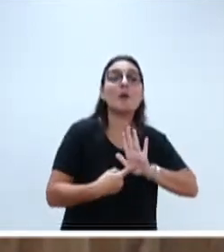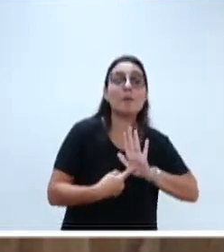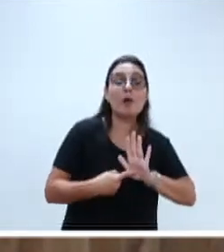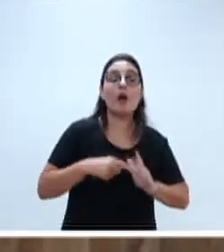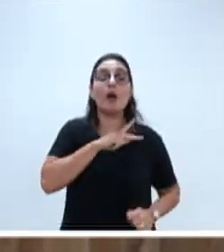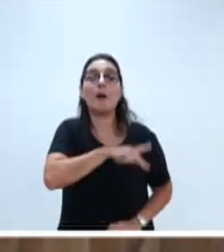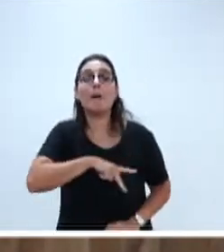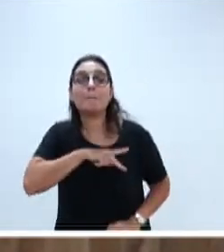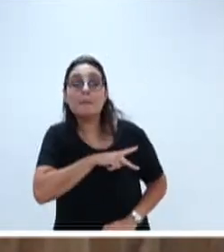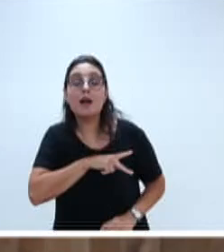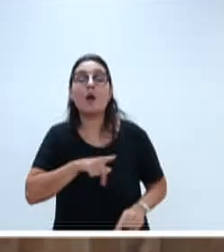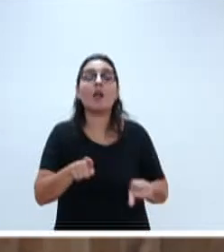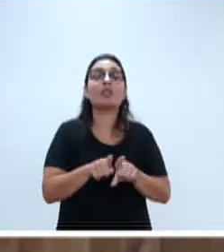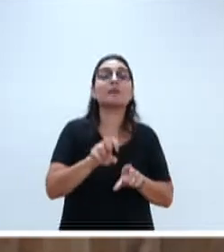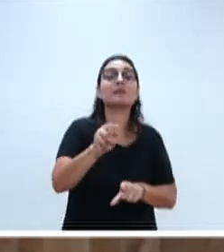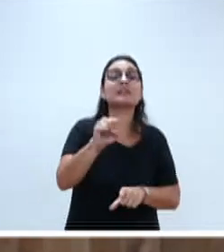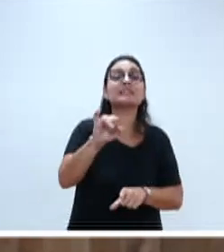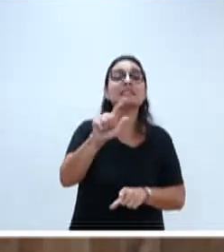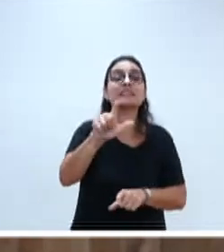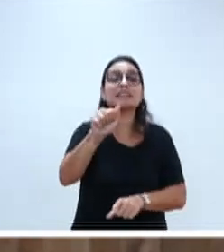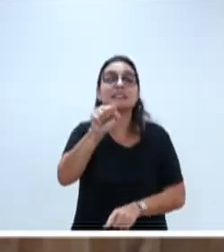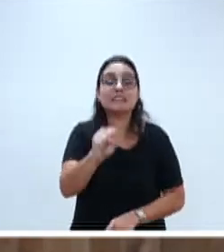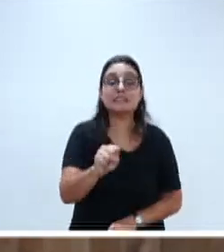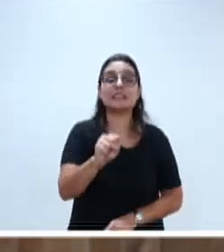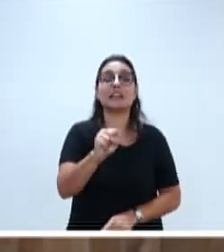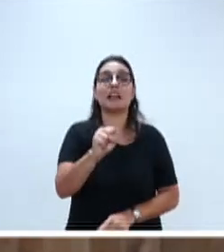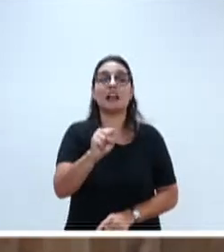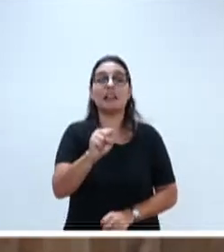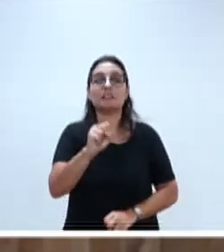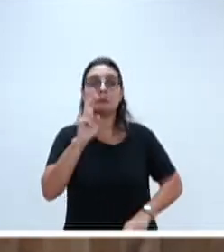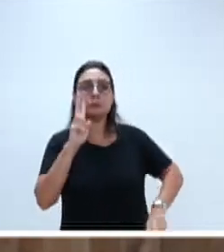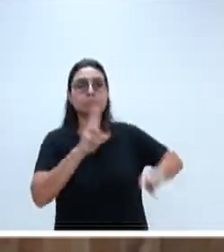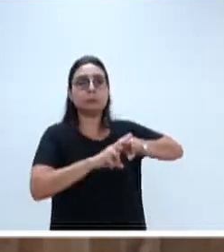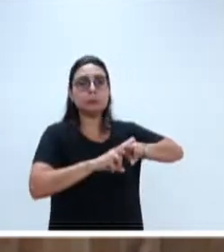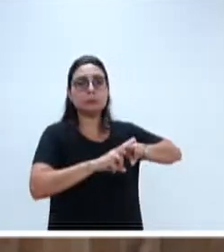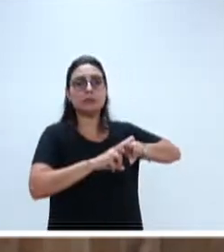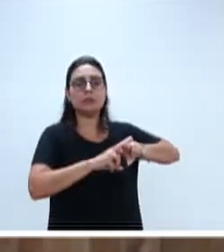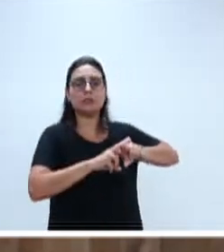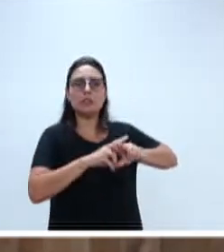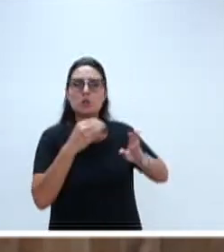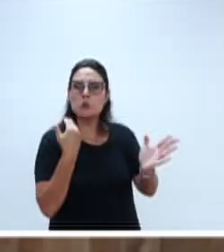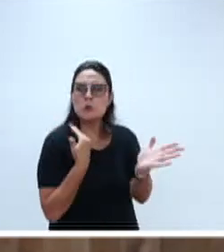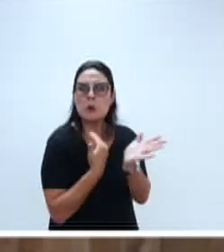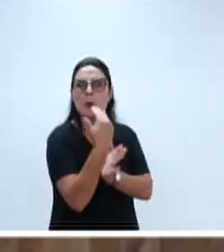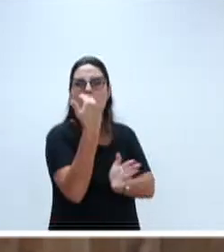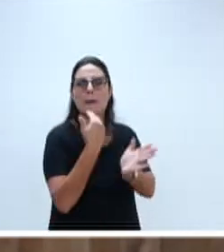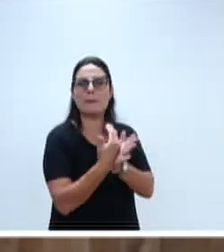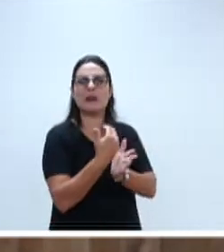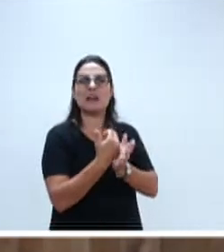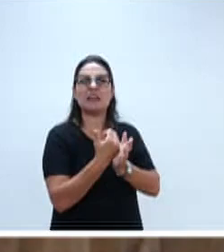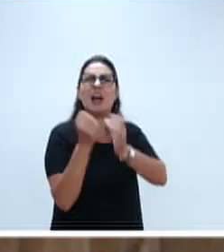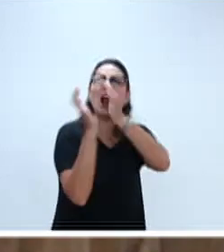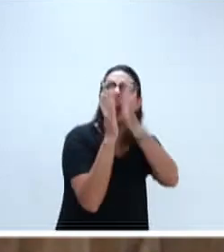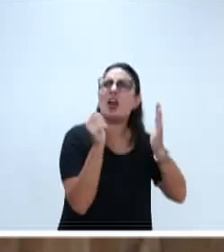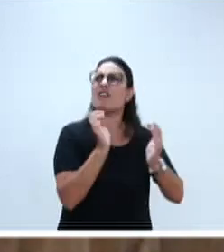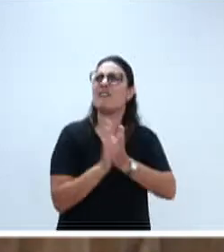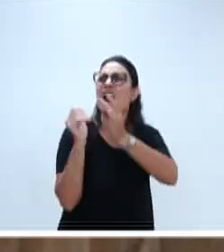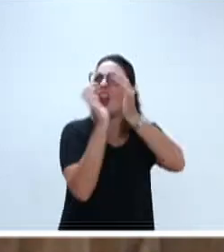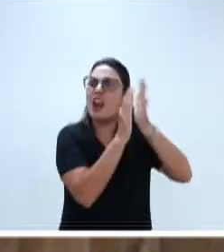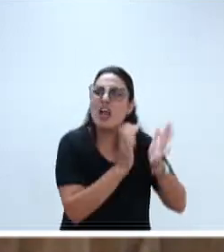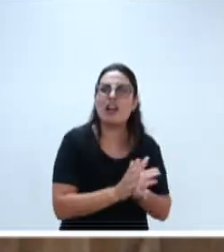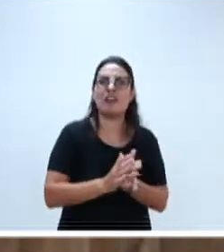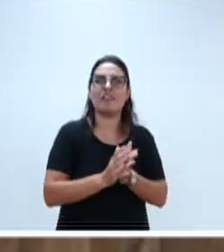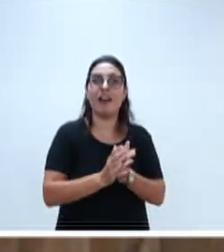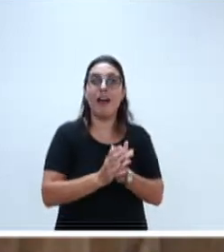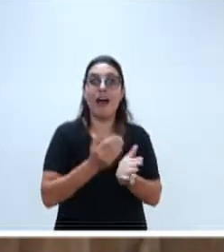você louva a Deus, há um mover de Deus sobre a sua vida. Mas eu queria, usando a história do filho pródigo,